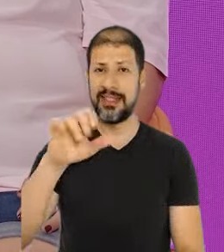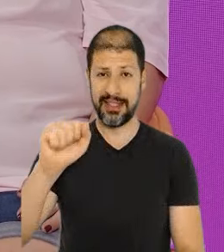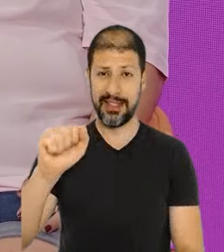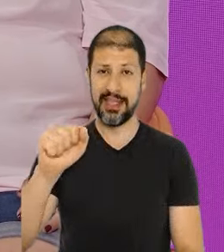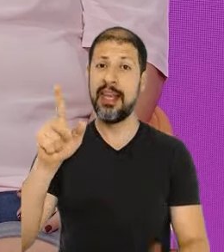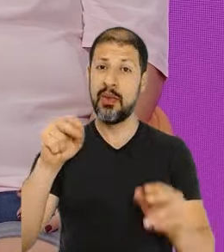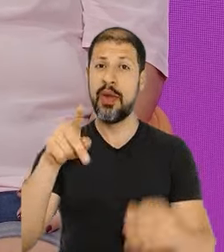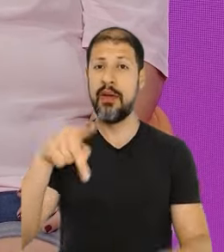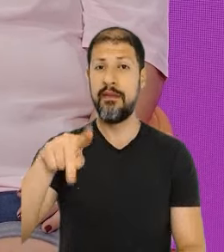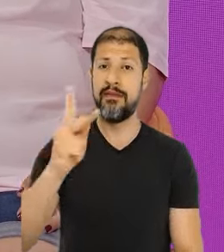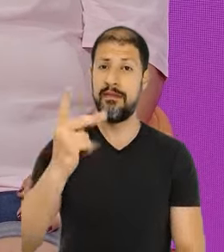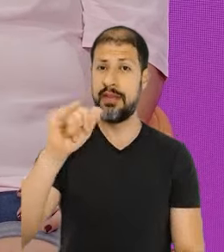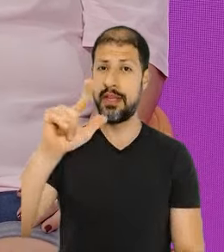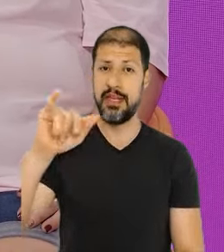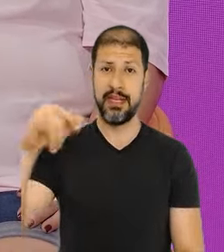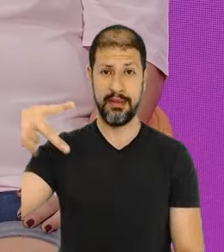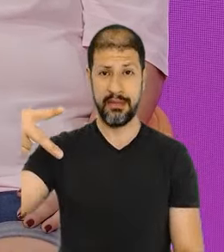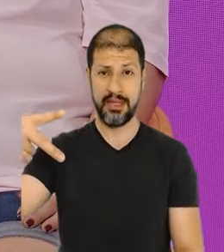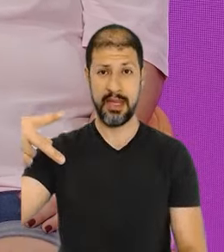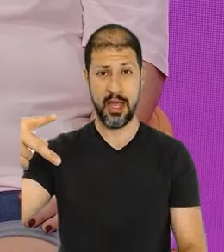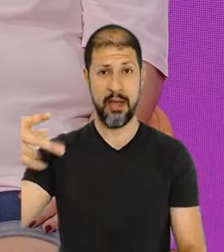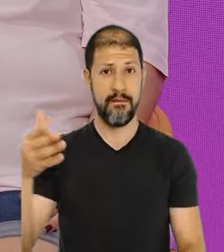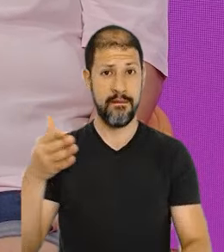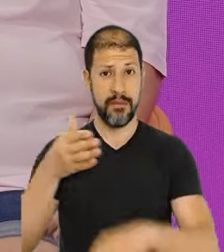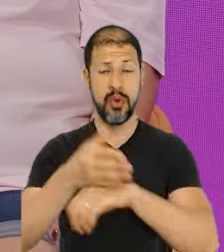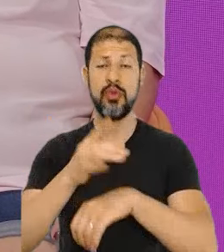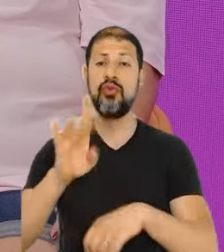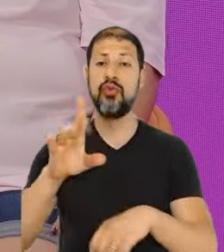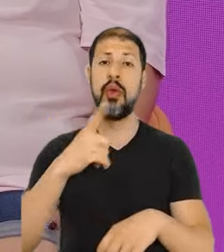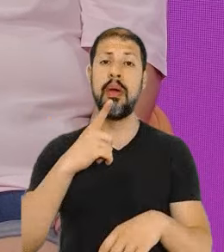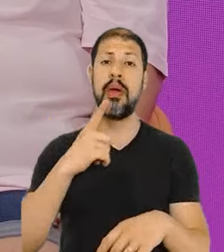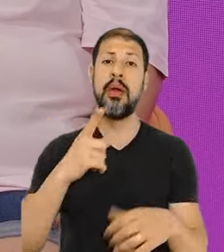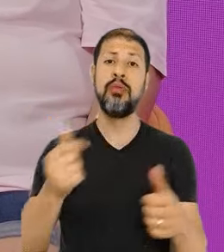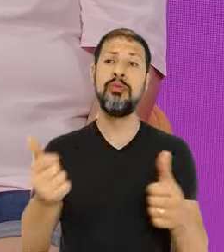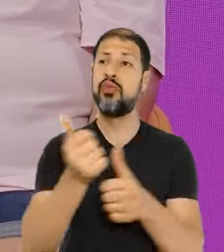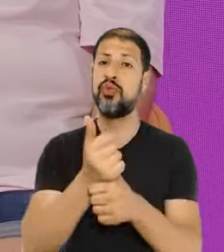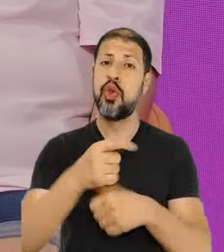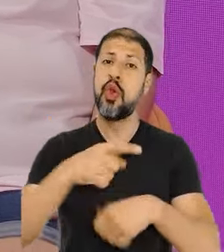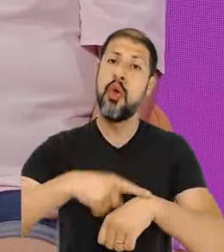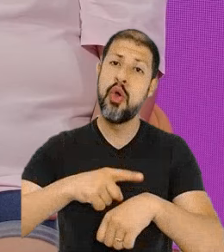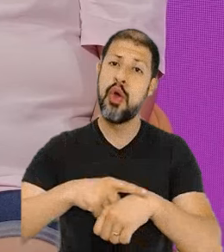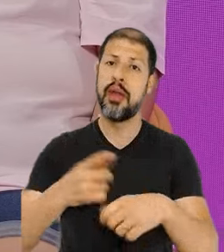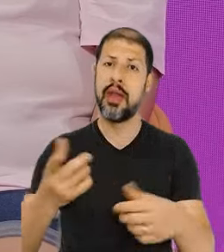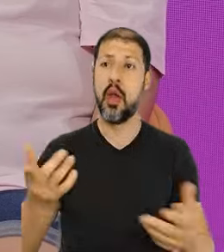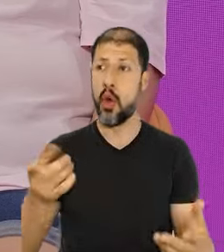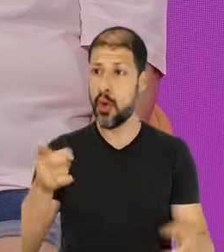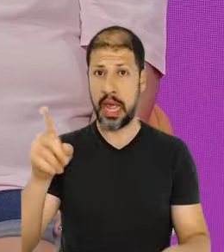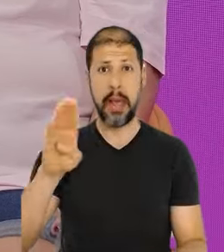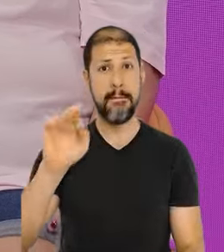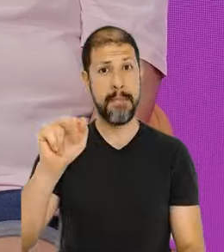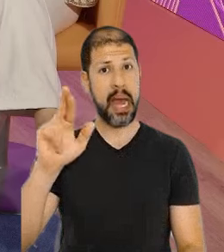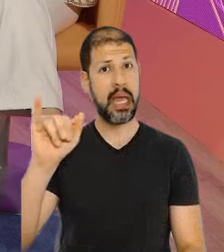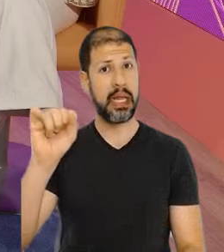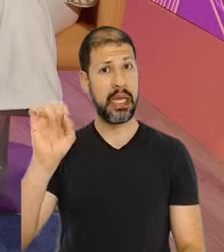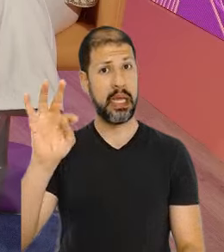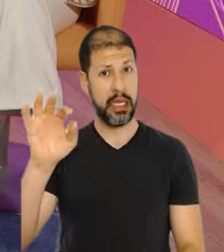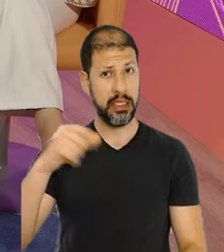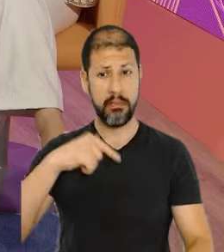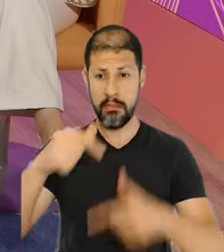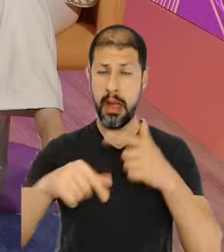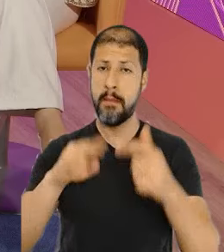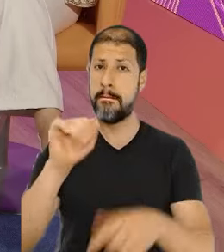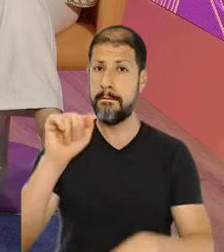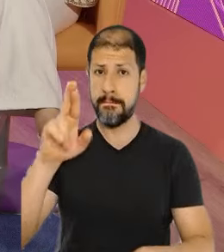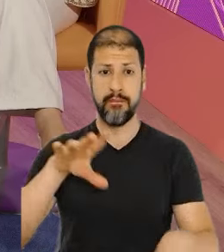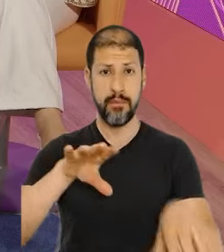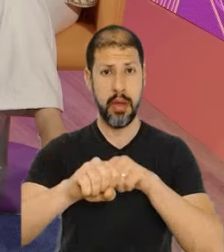né o Filipe foi para lá apenas para cobrir uns horários hoje O Felipe é um barista formalizado né ele